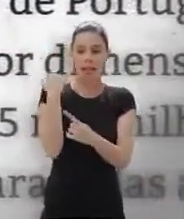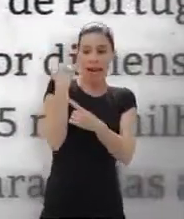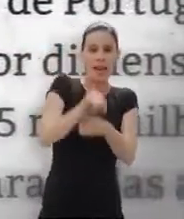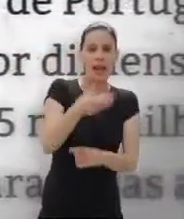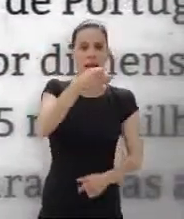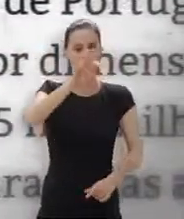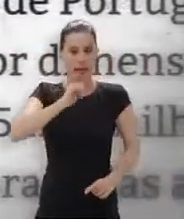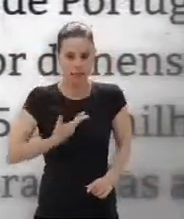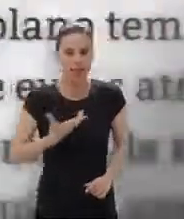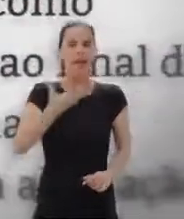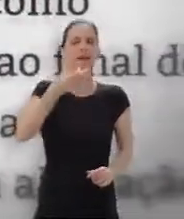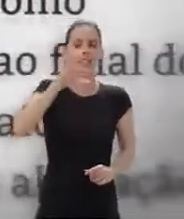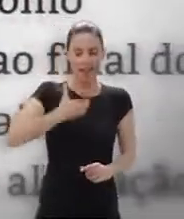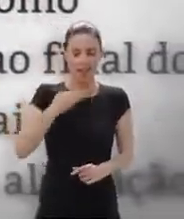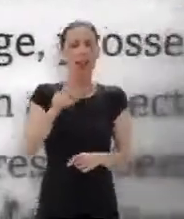por mais